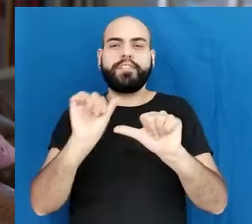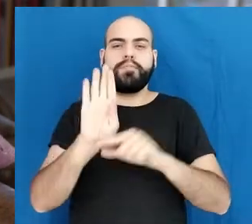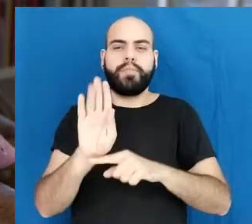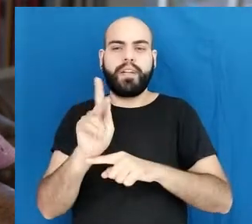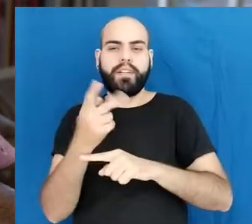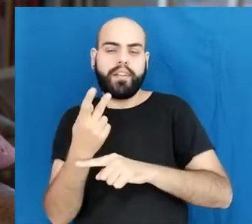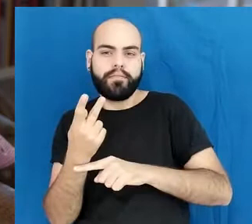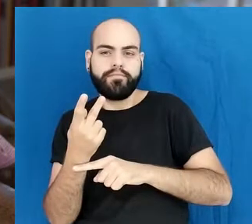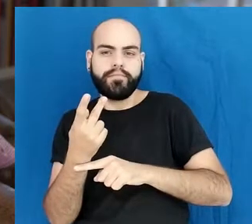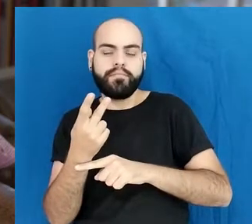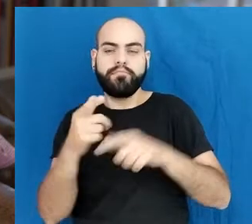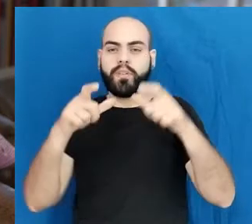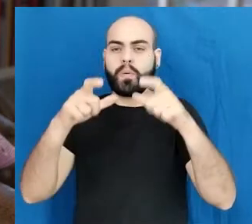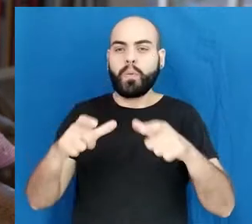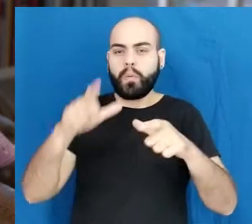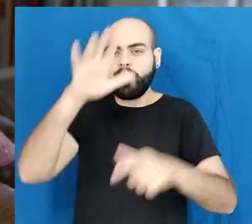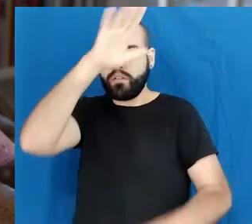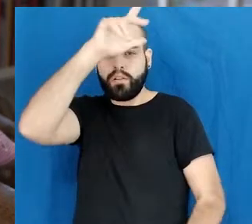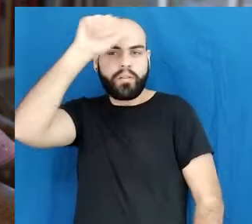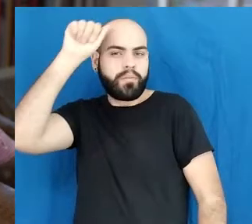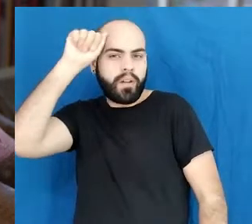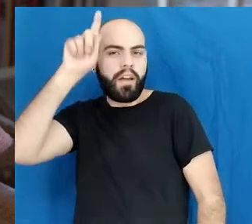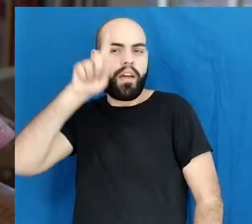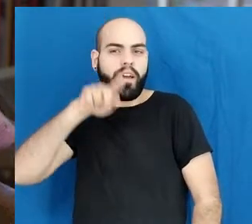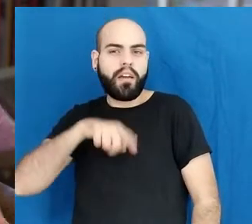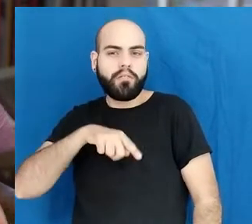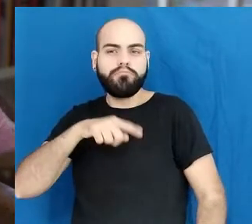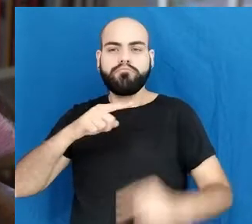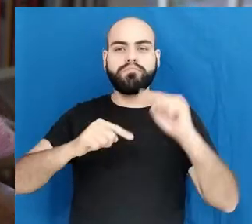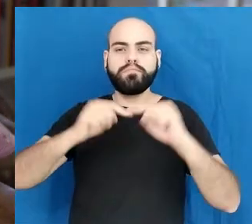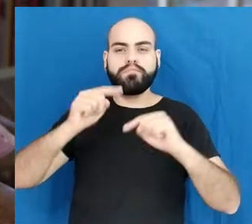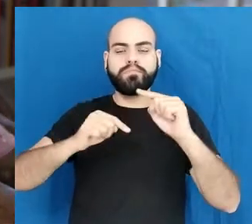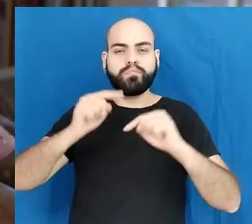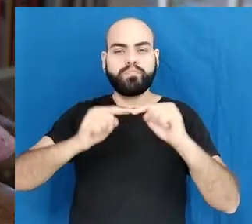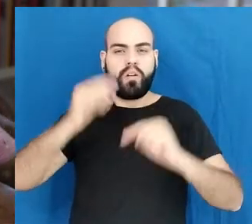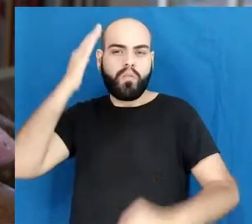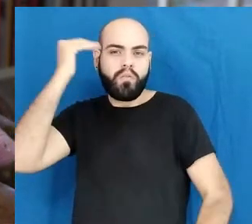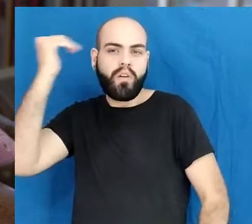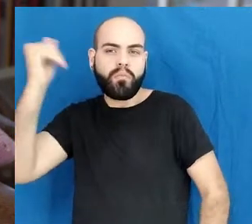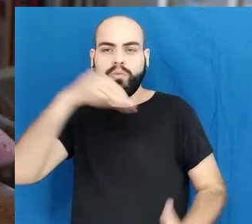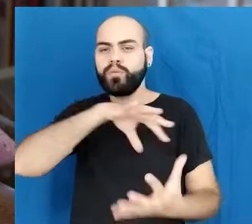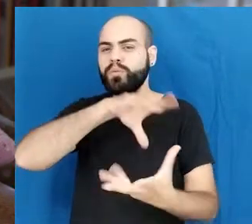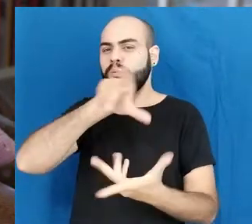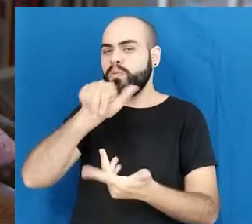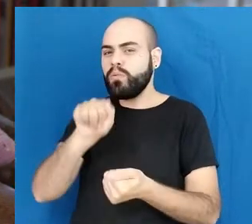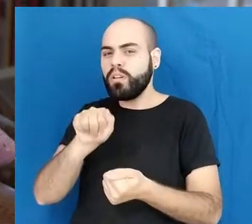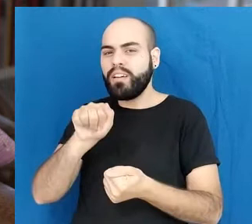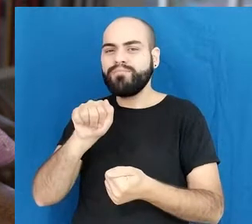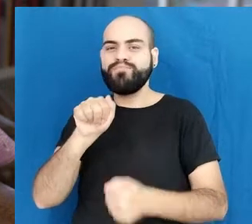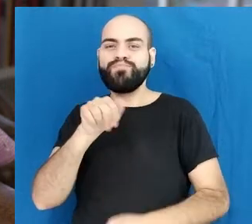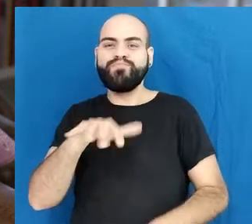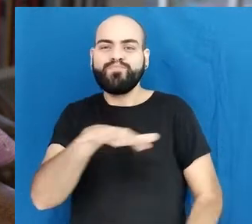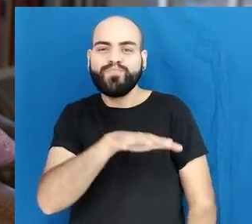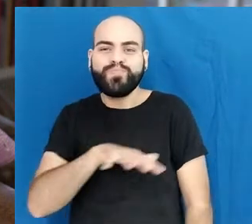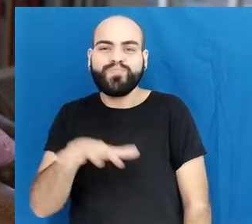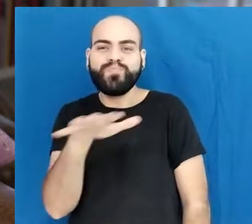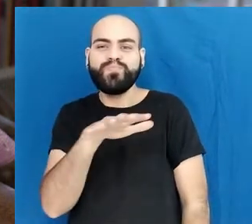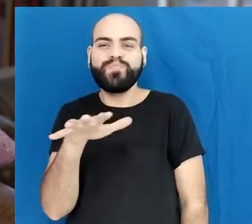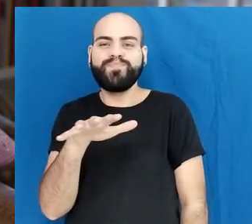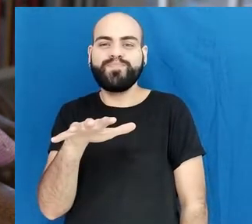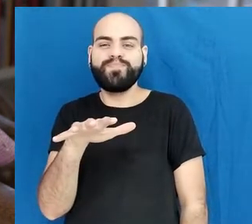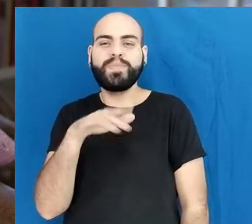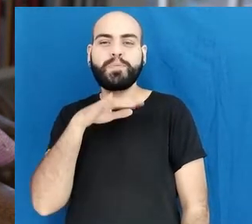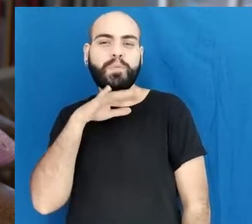à Pampulha era o que ela é um patrimônio mundial e ela estava em